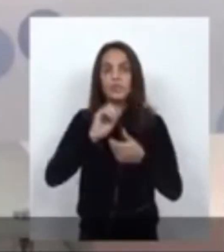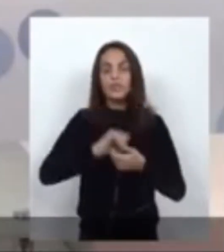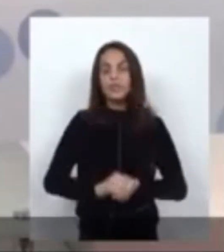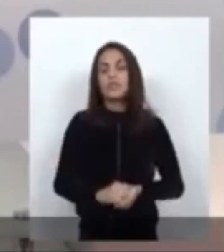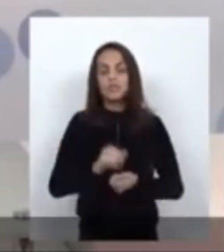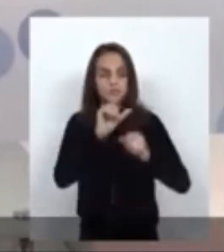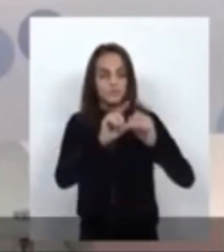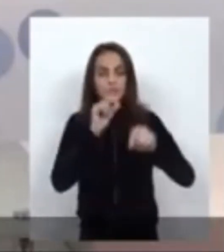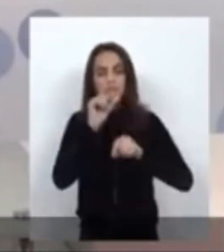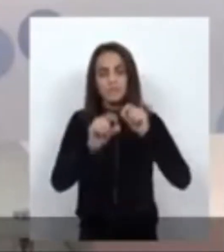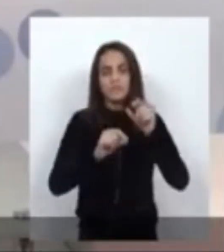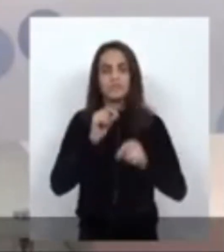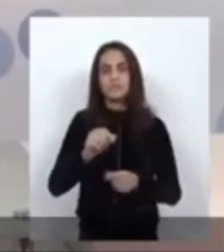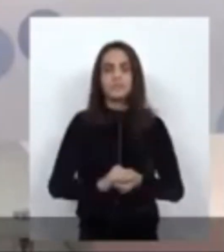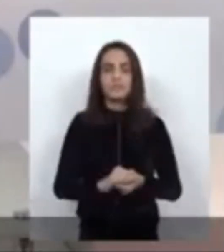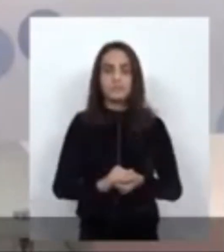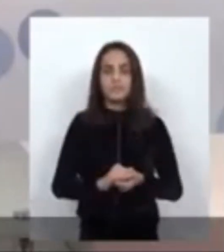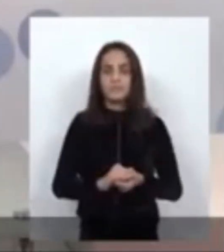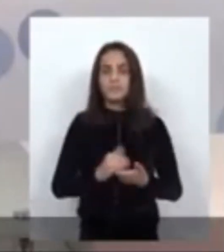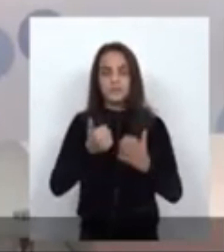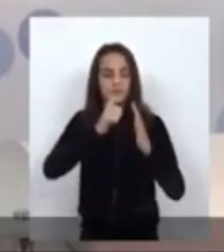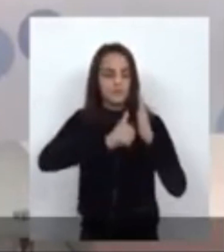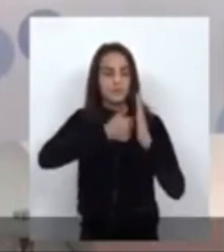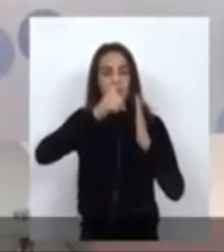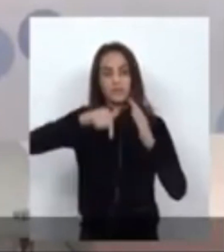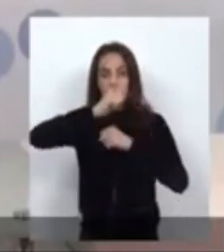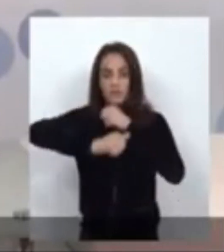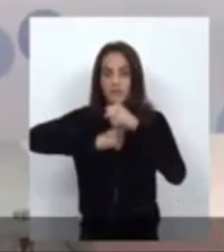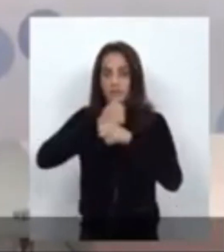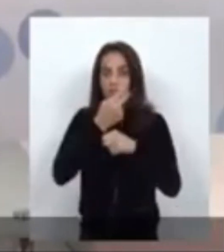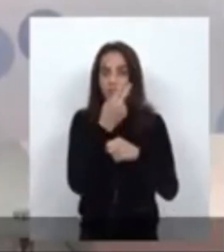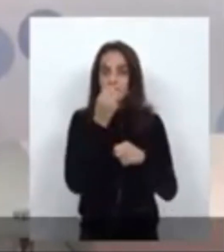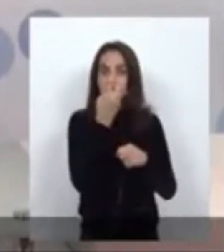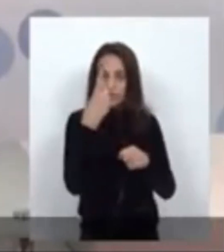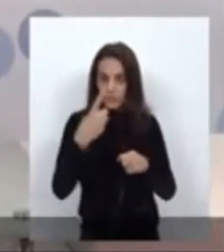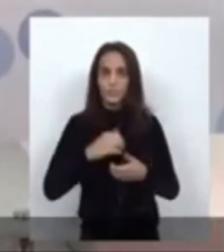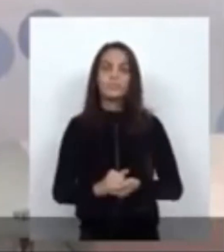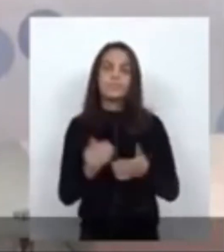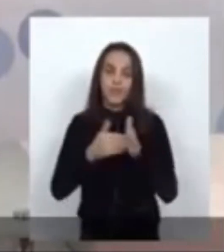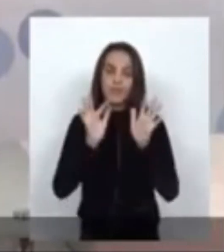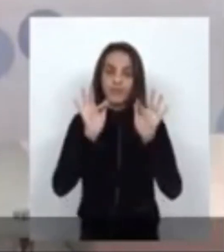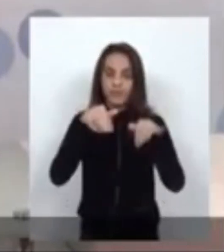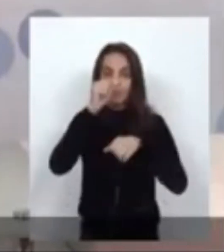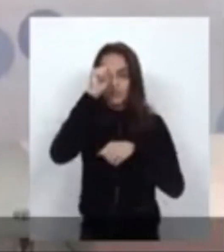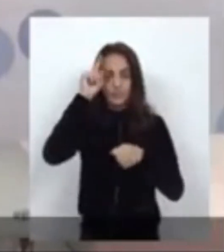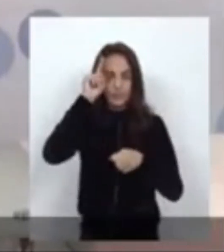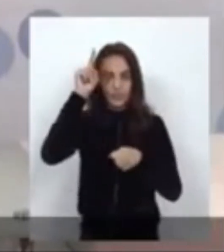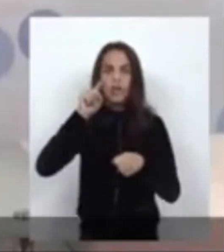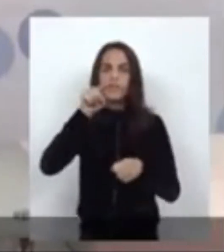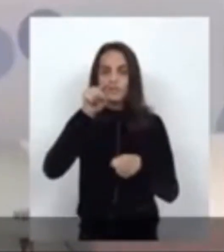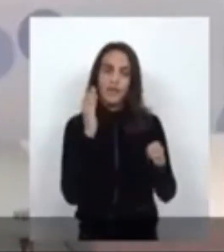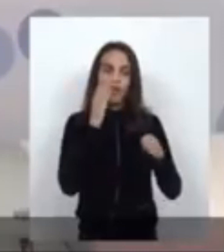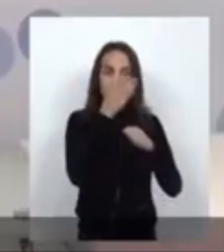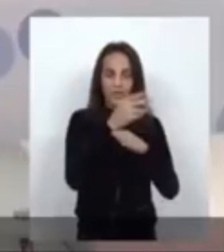escolha dessas competências que serão avaliadas nesse ano de 2021. Então, até o final do dia, vocês terão acesso a todo esse